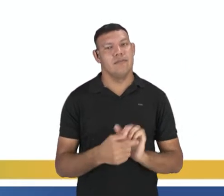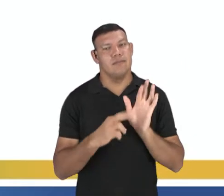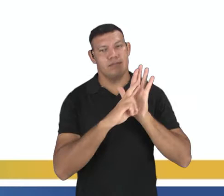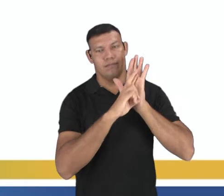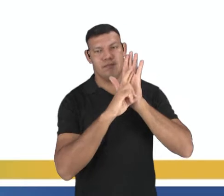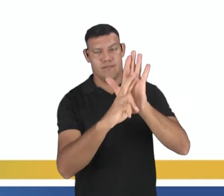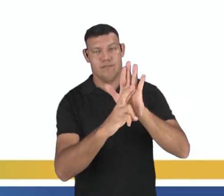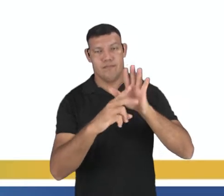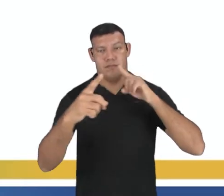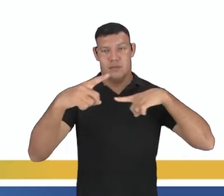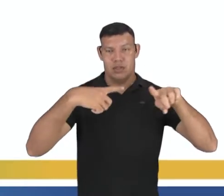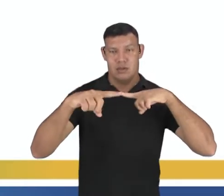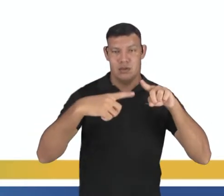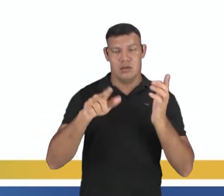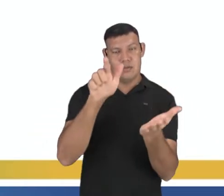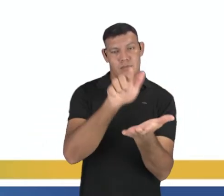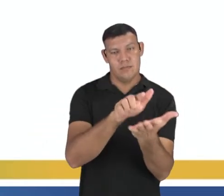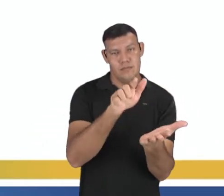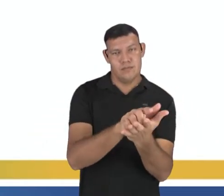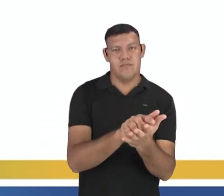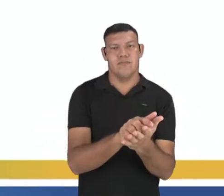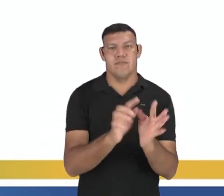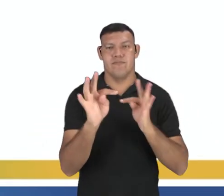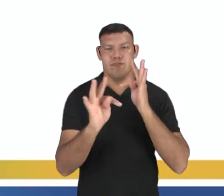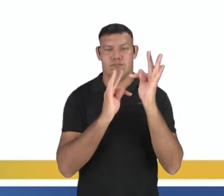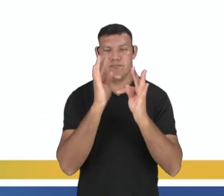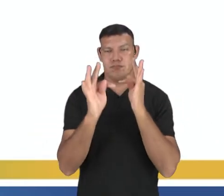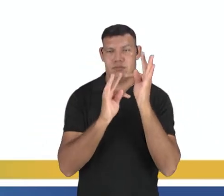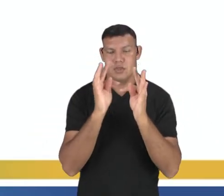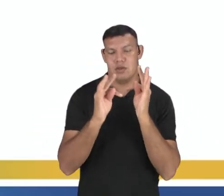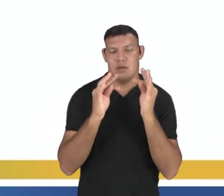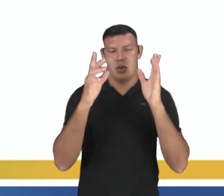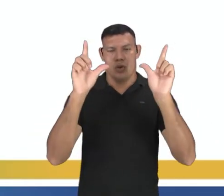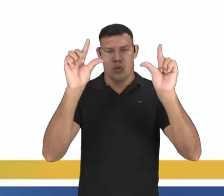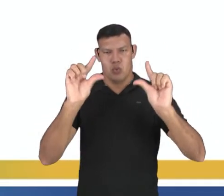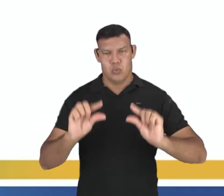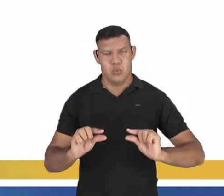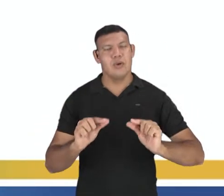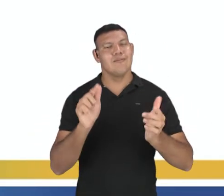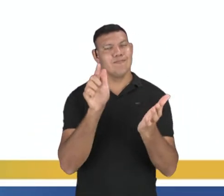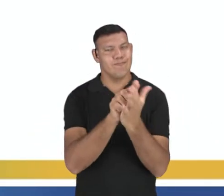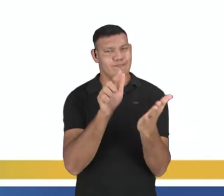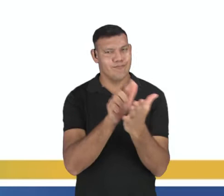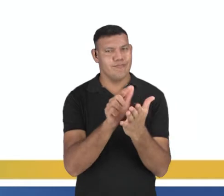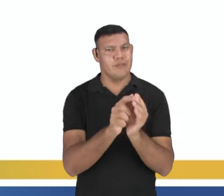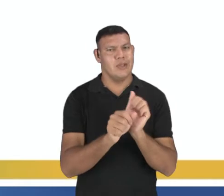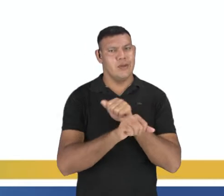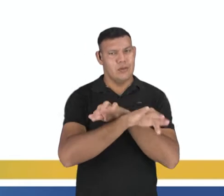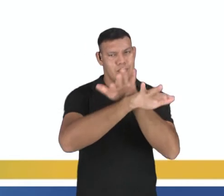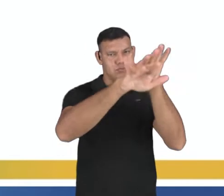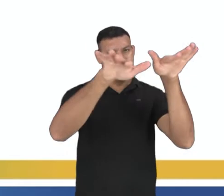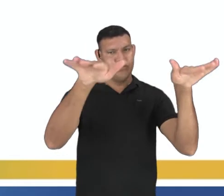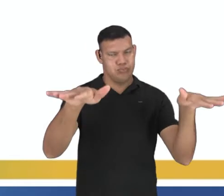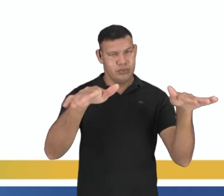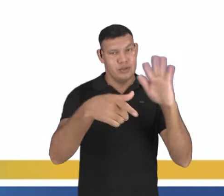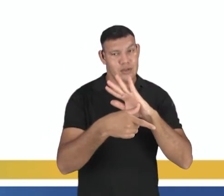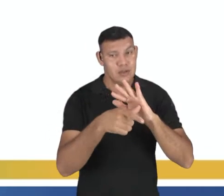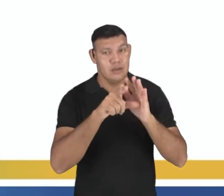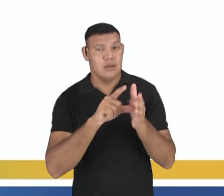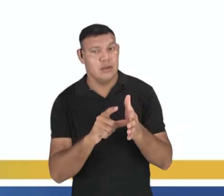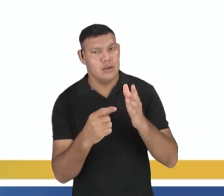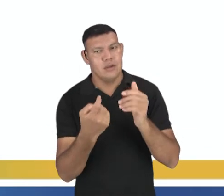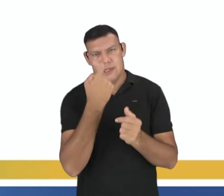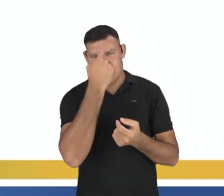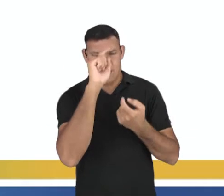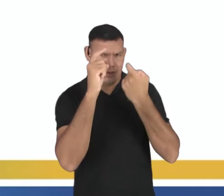você tratar de uma mídia de baixo a tecnologia de fácil reprodução o papel possibilita a difusão da música bem anterior à